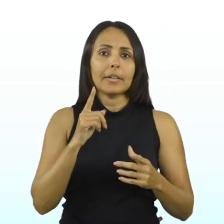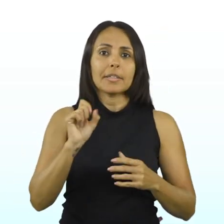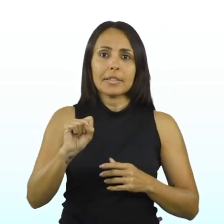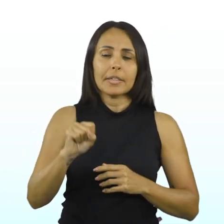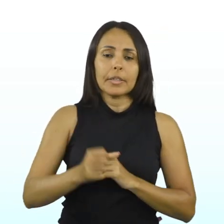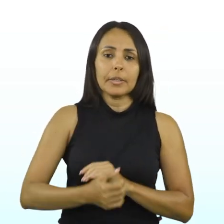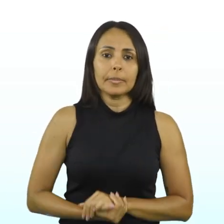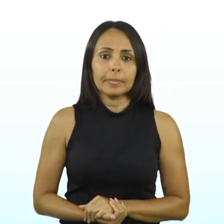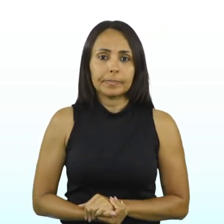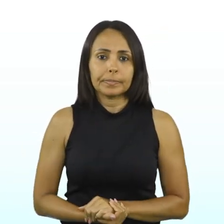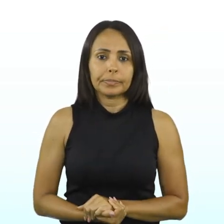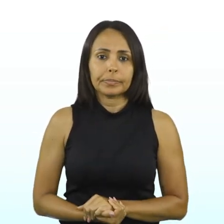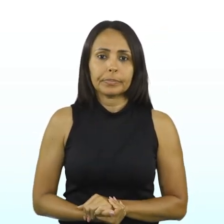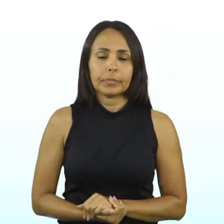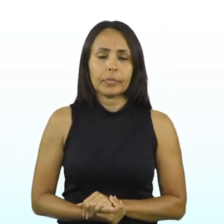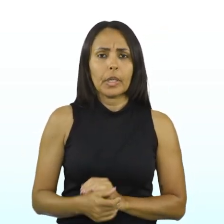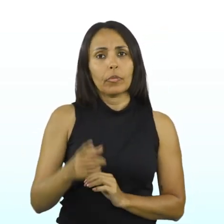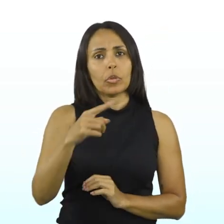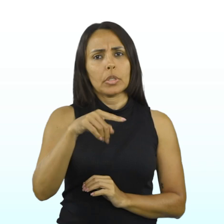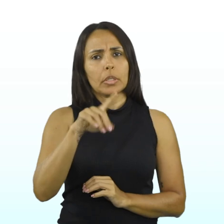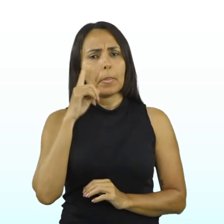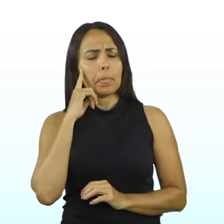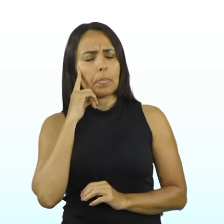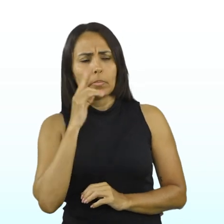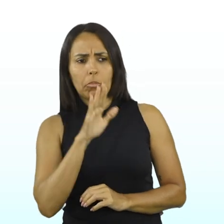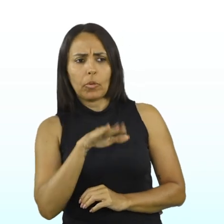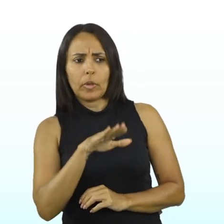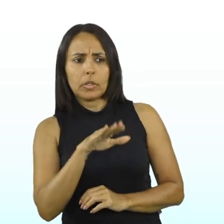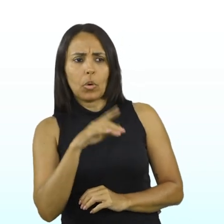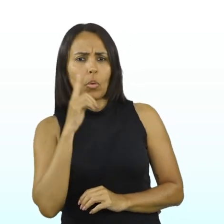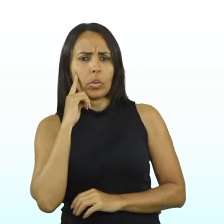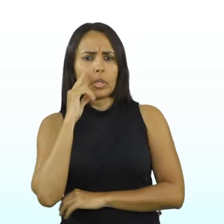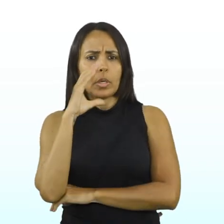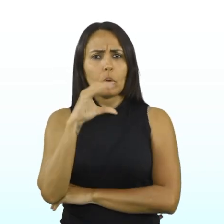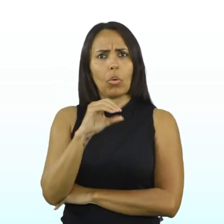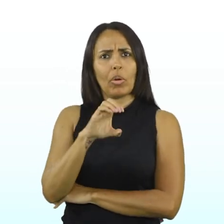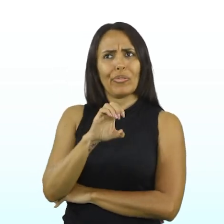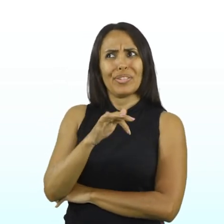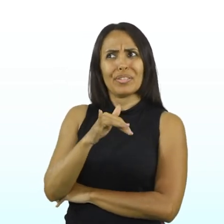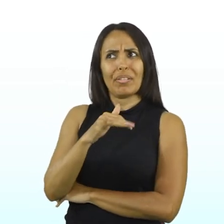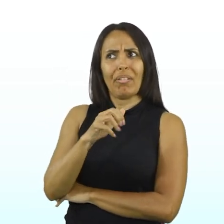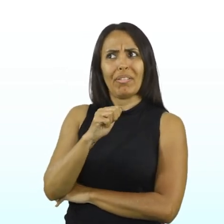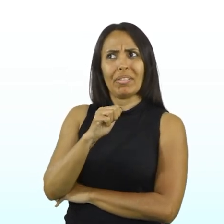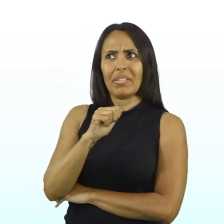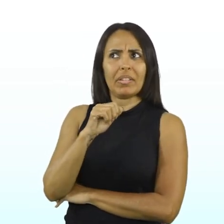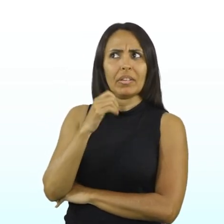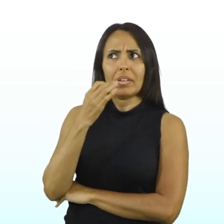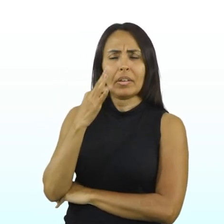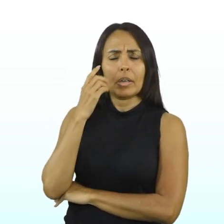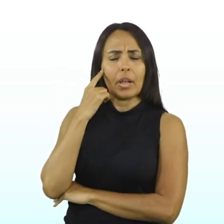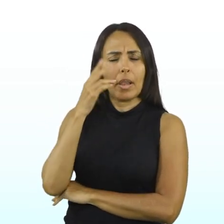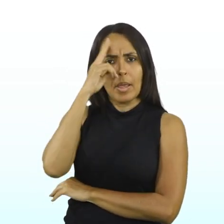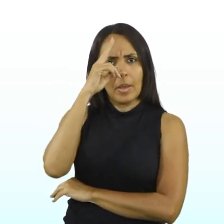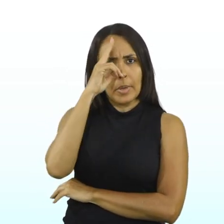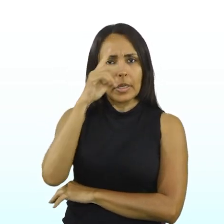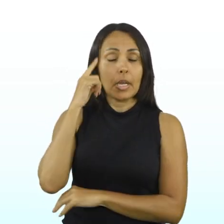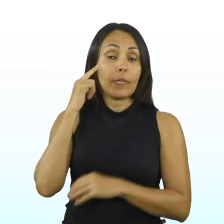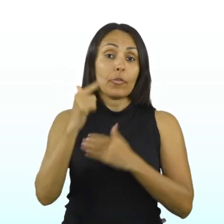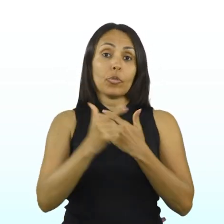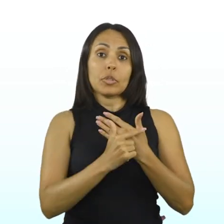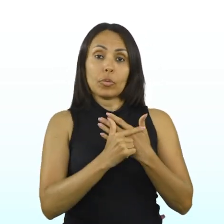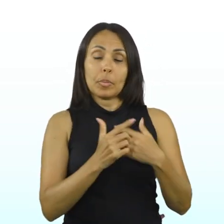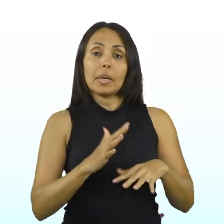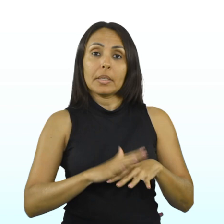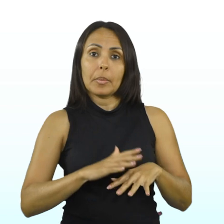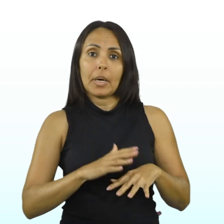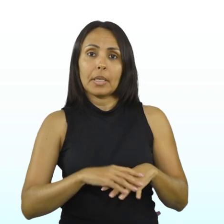angular, aí você deve dizer, que danada é coeficiente angular? Mequetrefe! Lembre-se que as